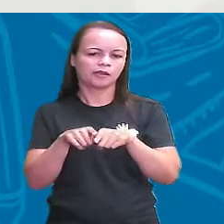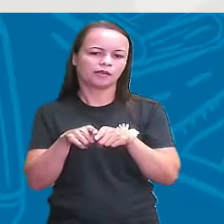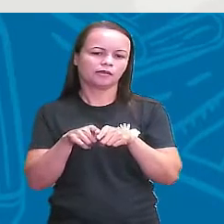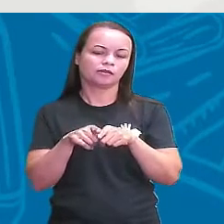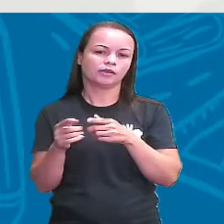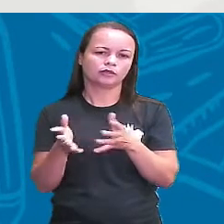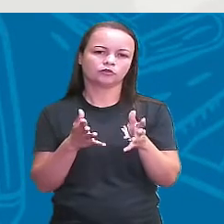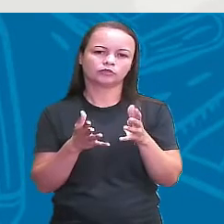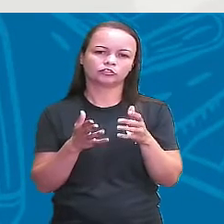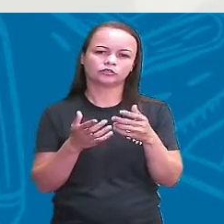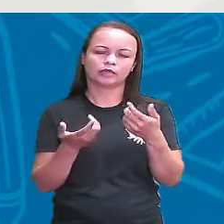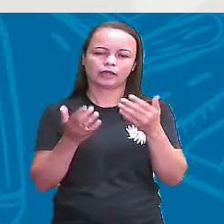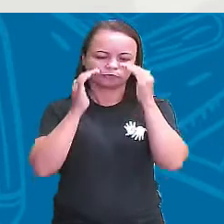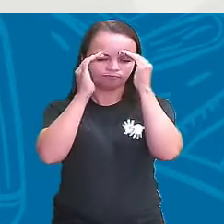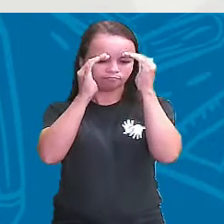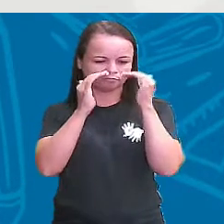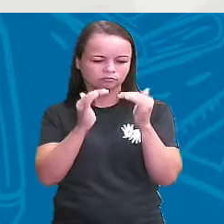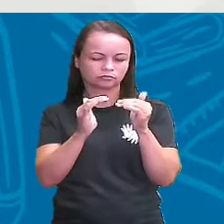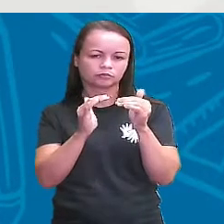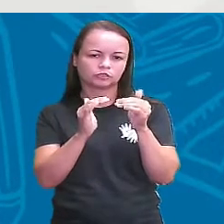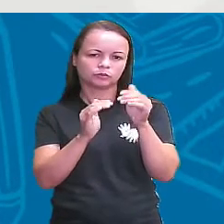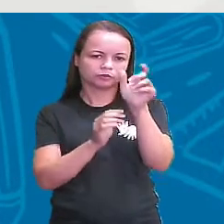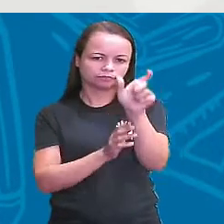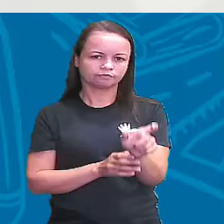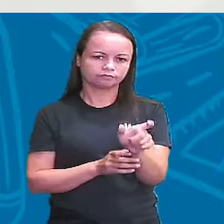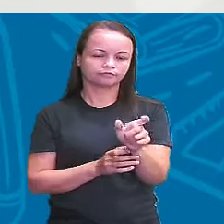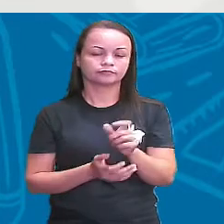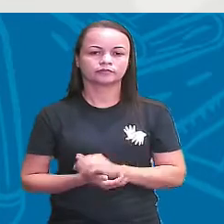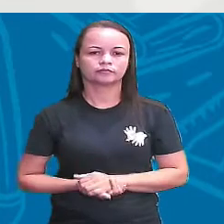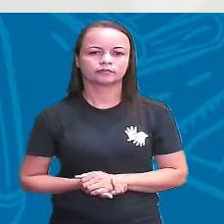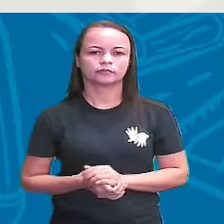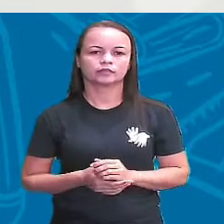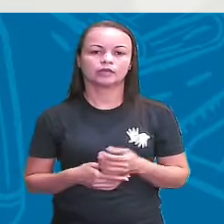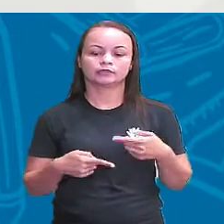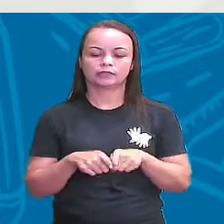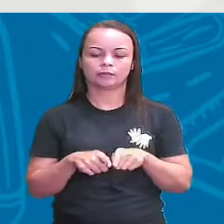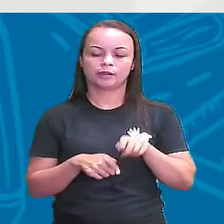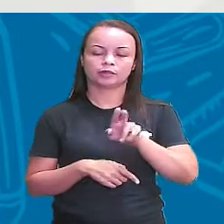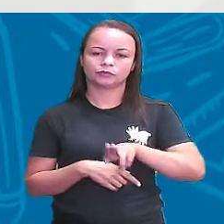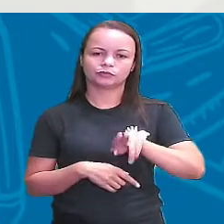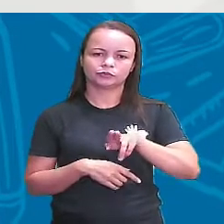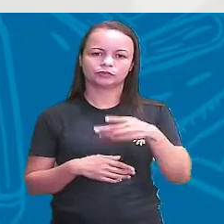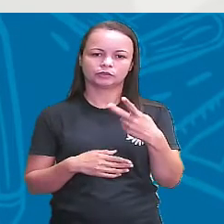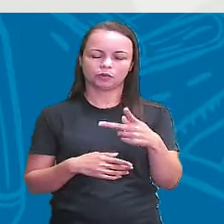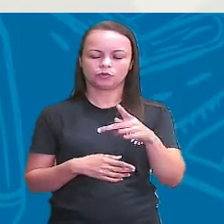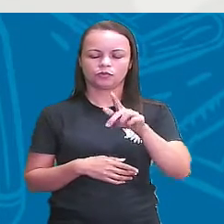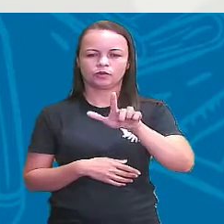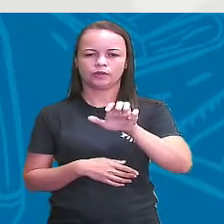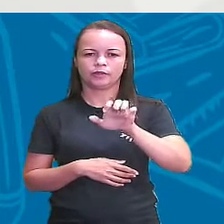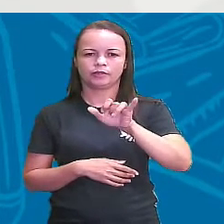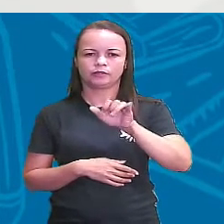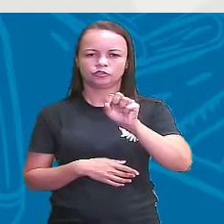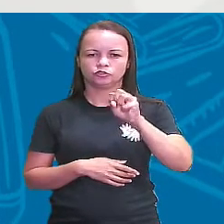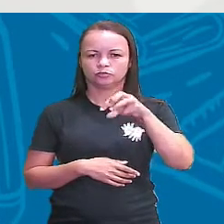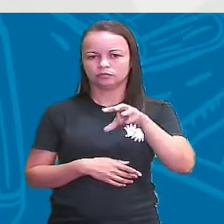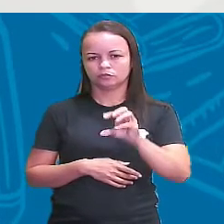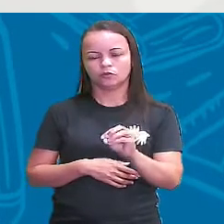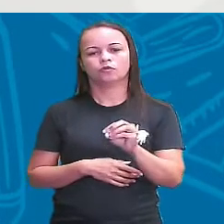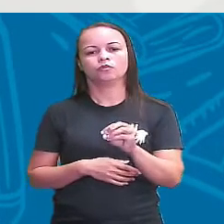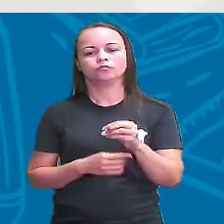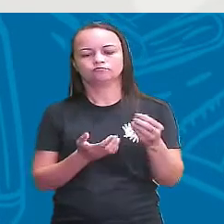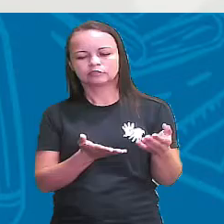demonstrar respeito pelaquela pessoa. Então, a gente também tem um chamado leísmo de cortesia, que aí a